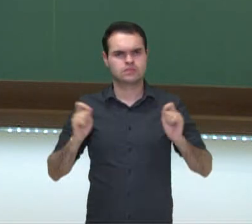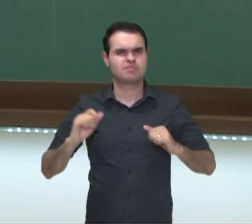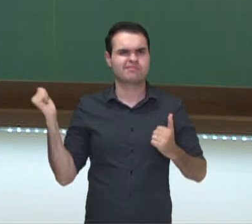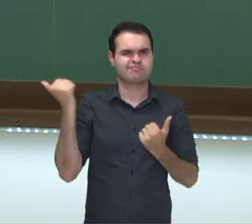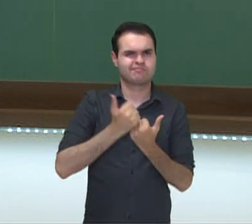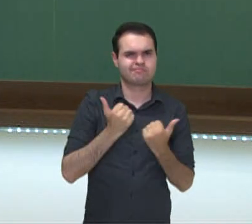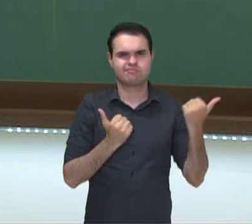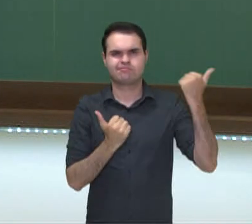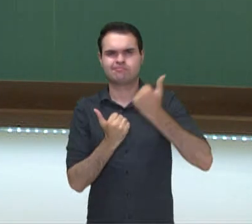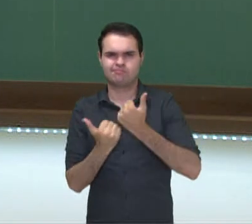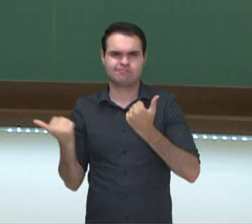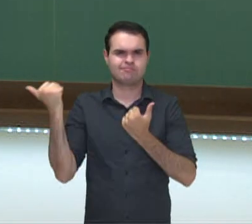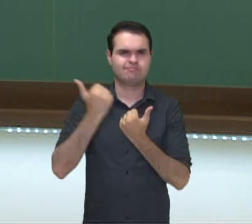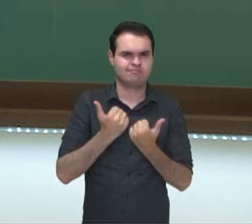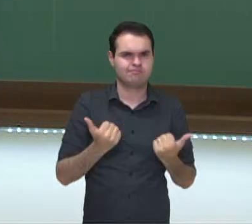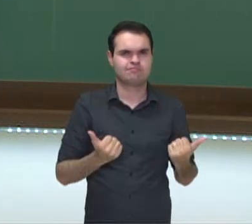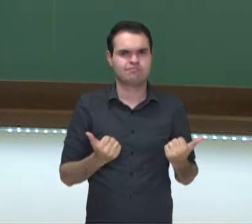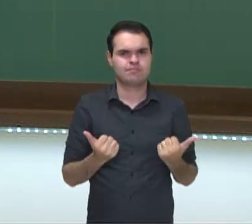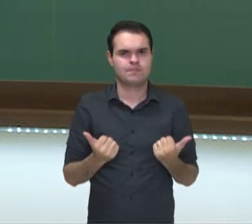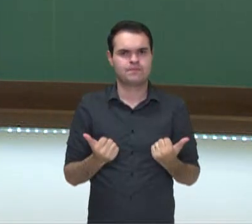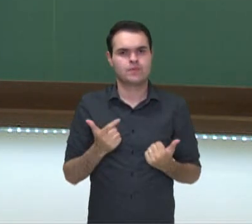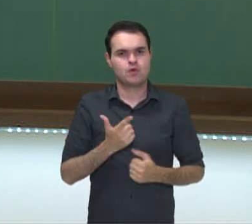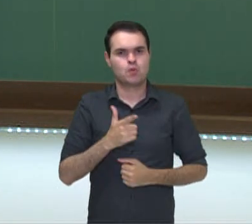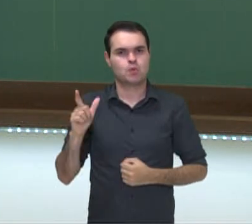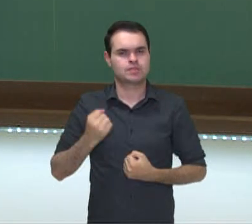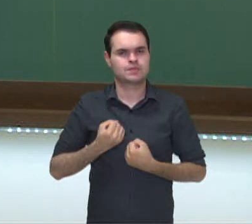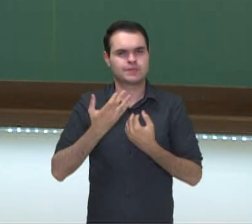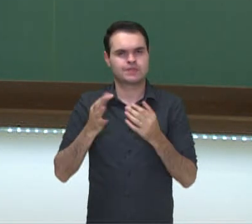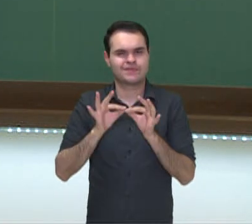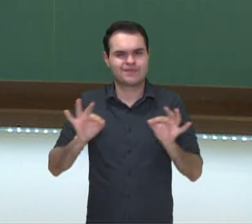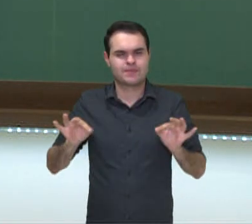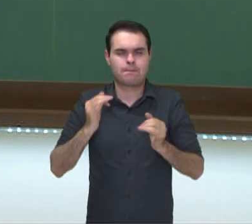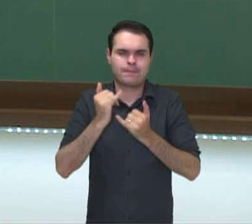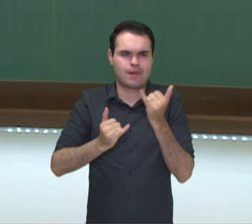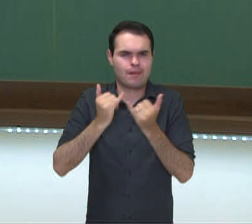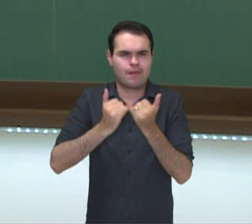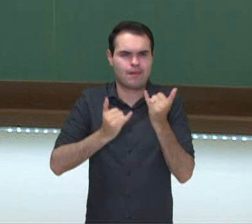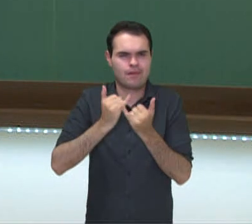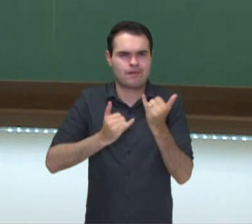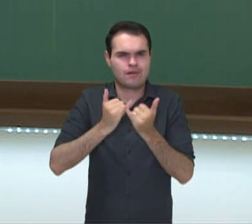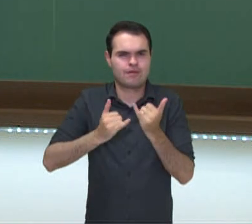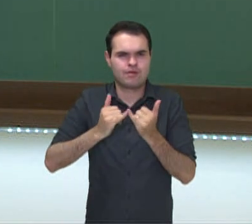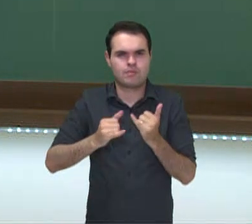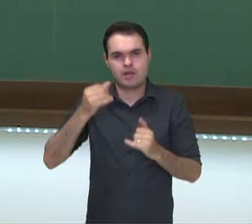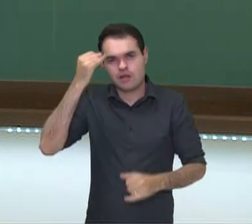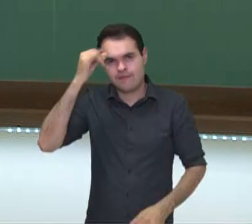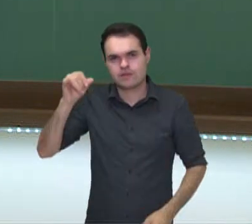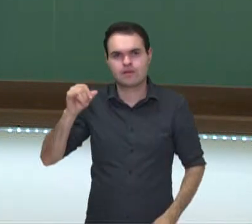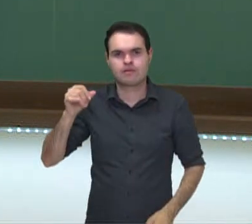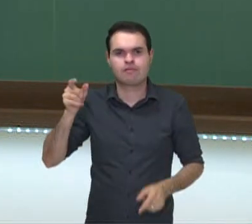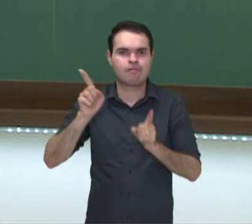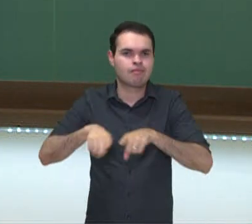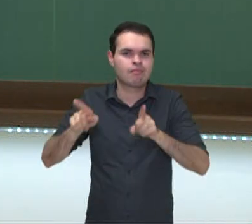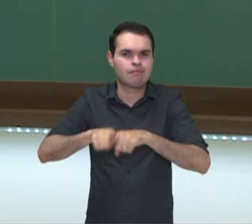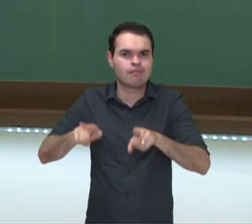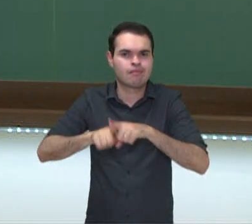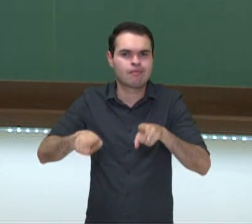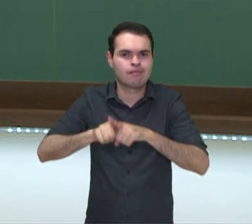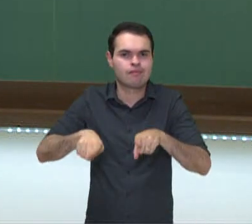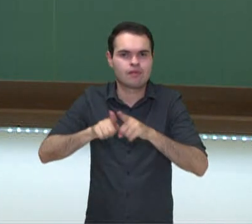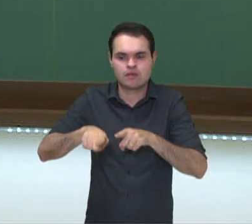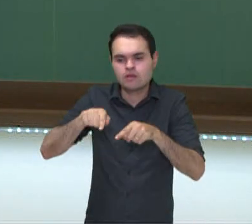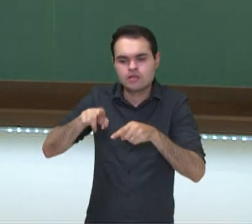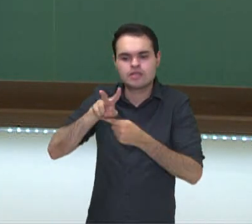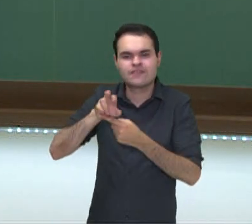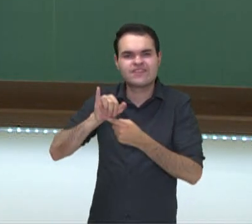podemos utilizar algumas expressões parecidas, semelhantes, para evitar um pouco os problemas de vícios